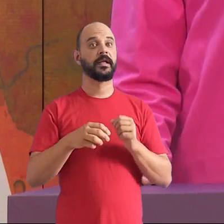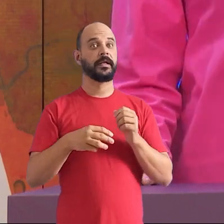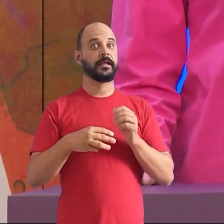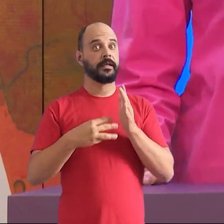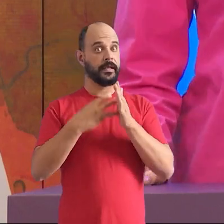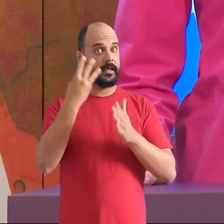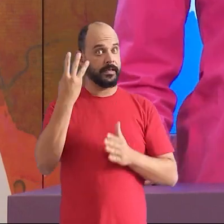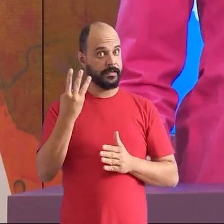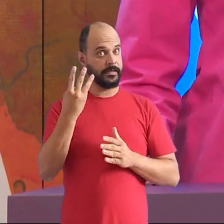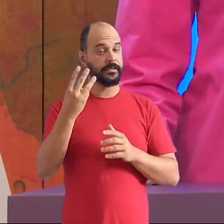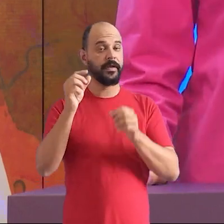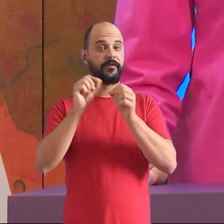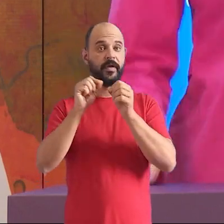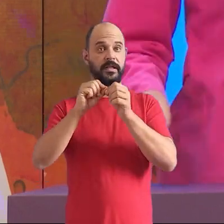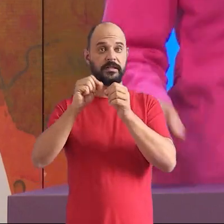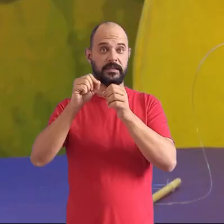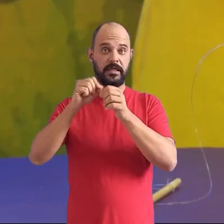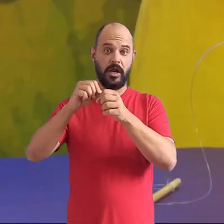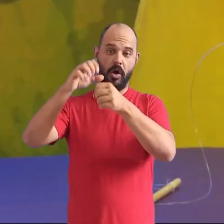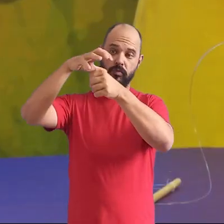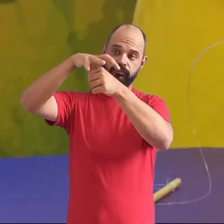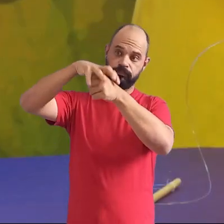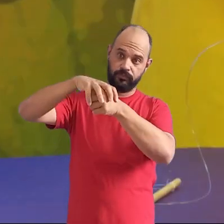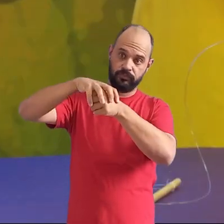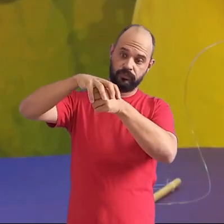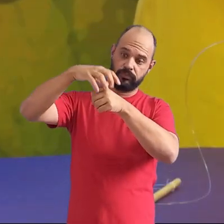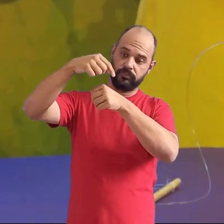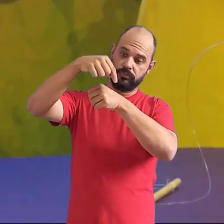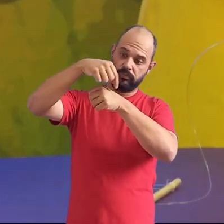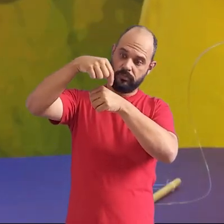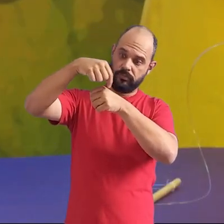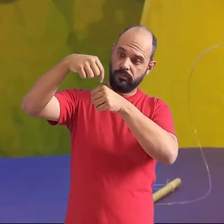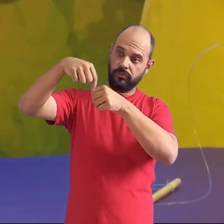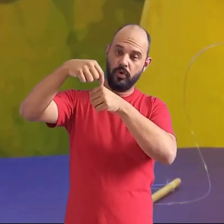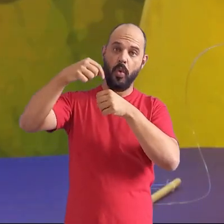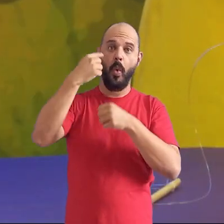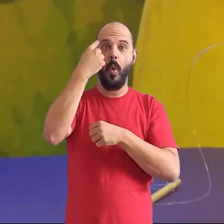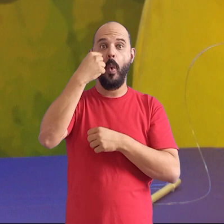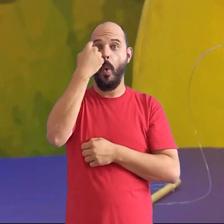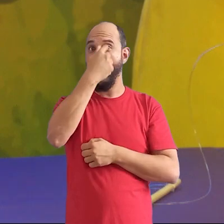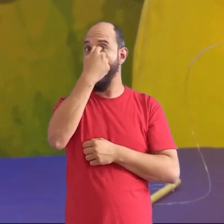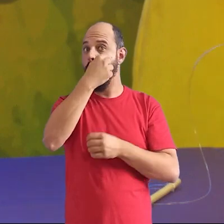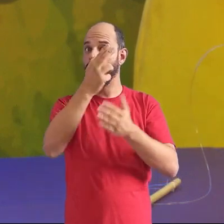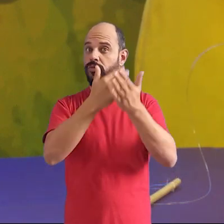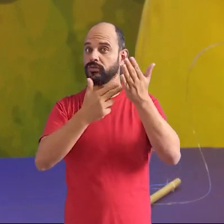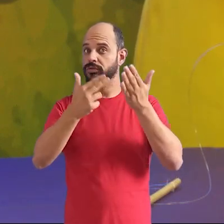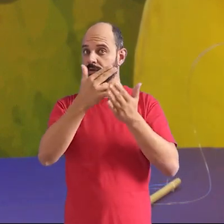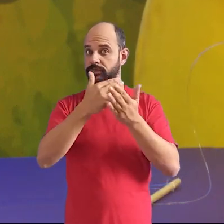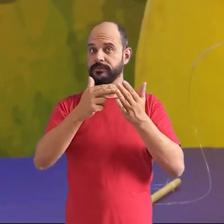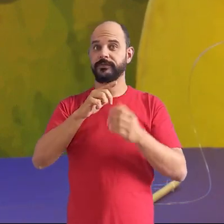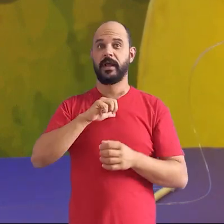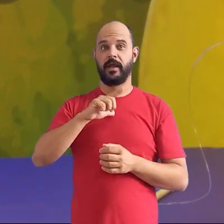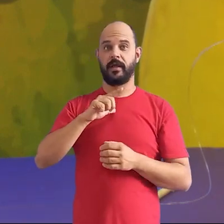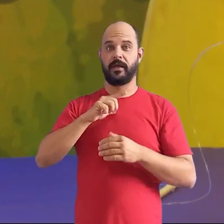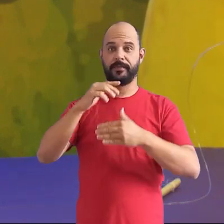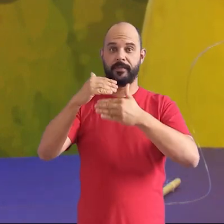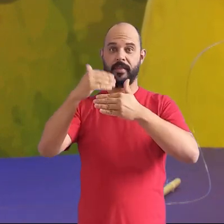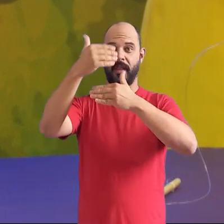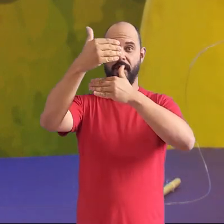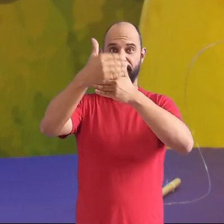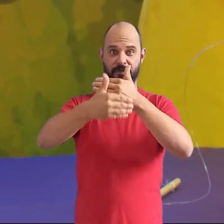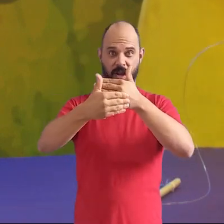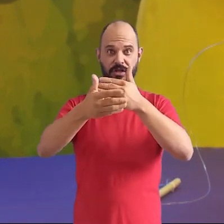seguida, escolha a altura para os olhos. Pessoal, é importante você dar uma notada aqui que a parte de trás está um pouquinho maior e a parte da frente do tecido fica um pouco